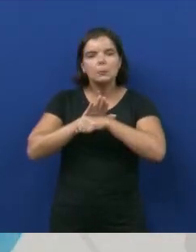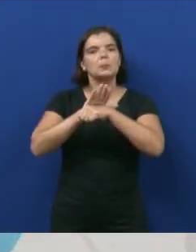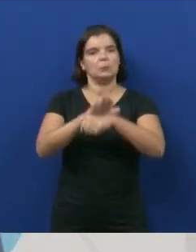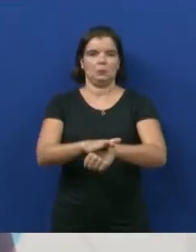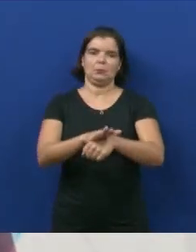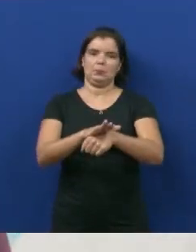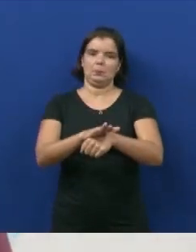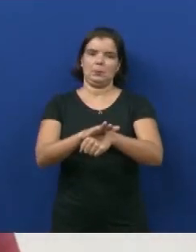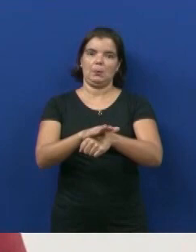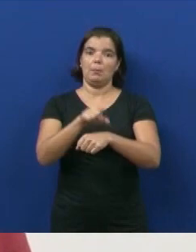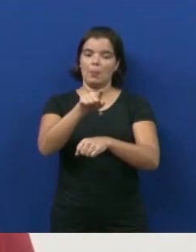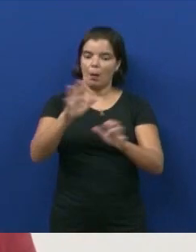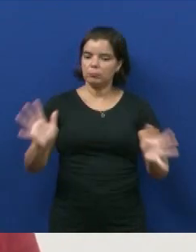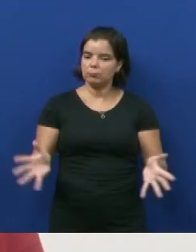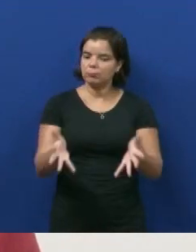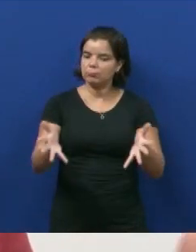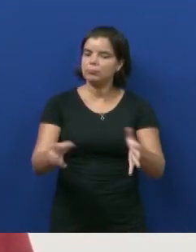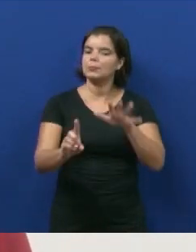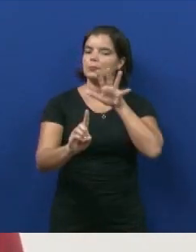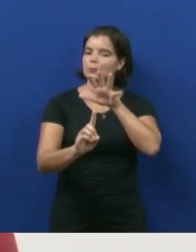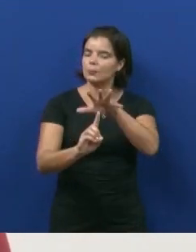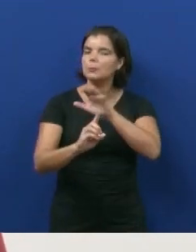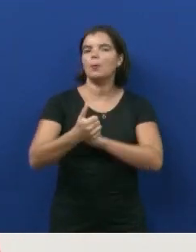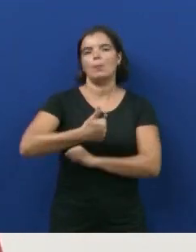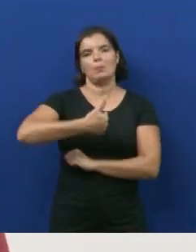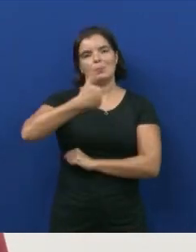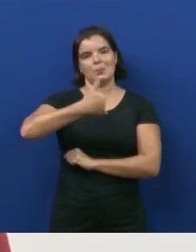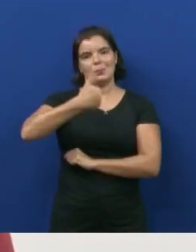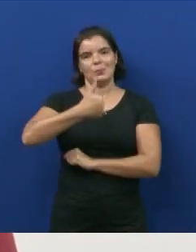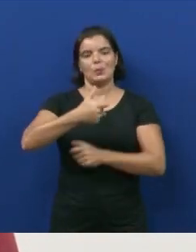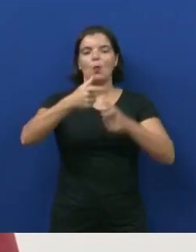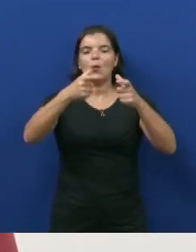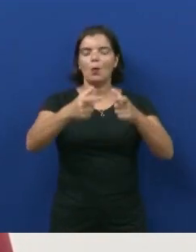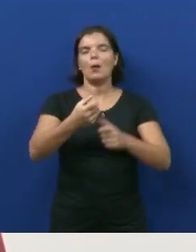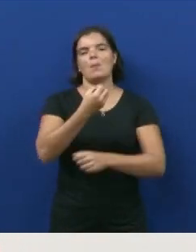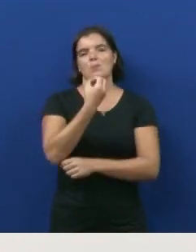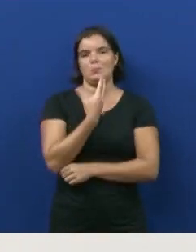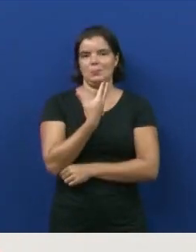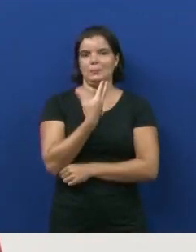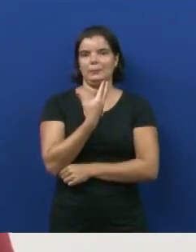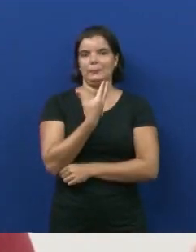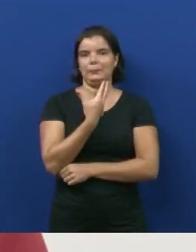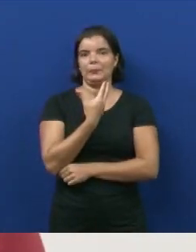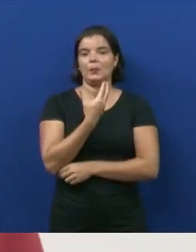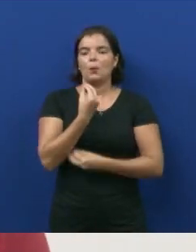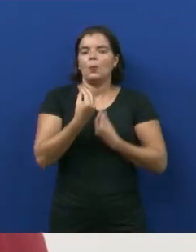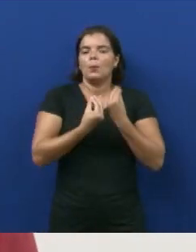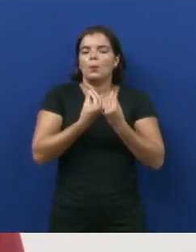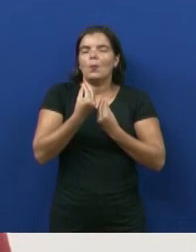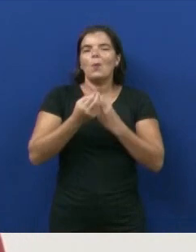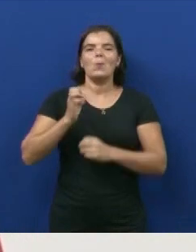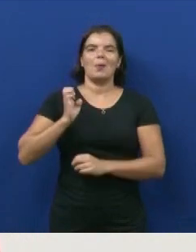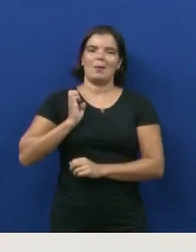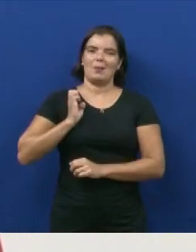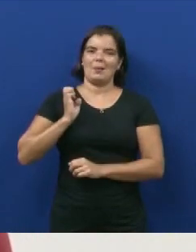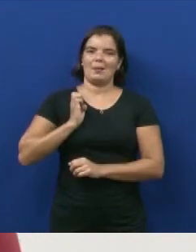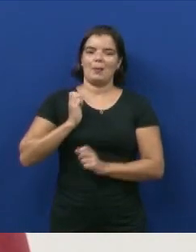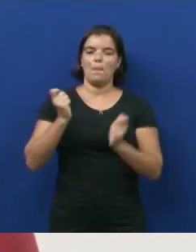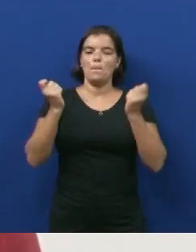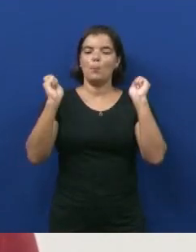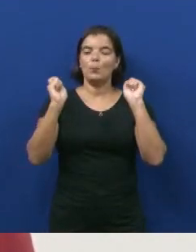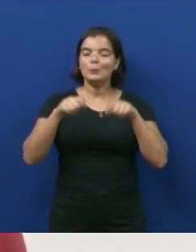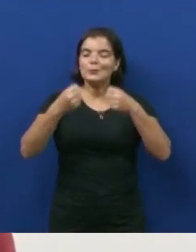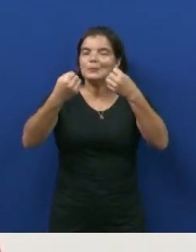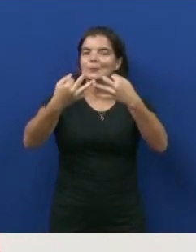para você influenciar de forma positiva o ambiente onde você está. Então, de que modo a ética pode ser